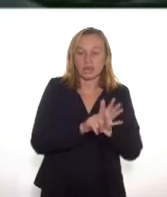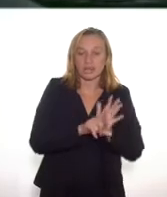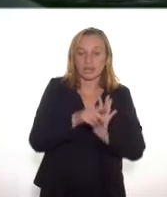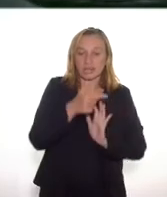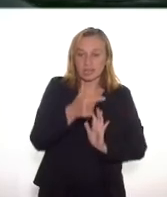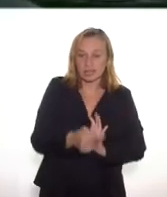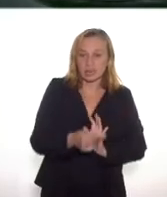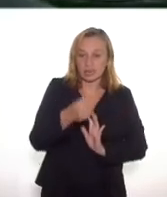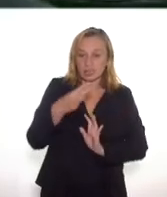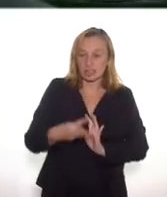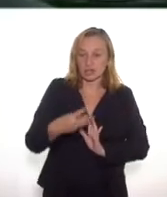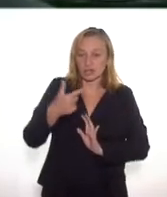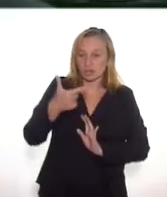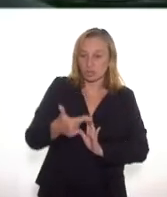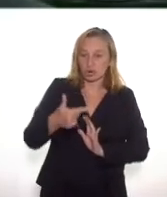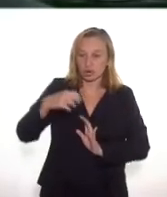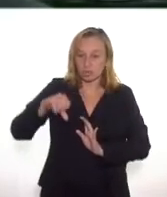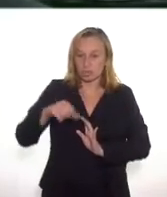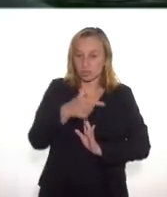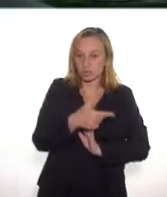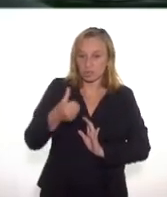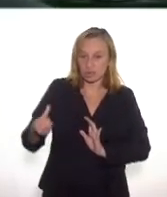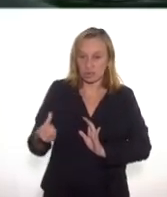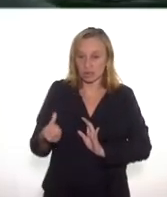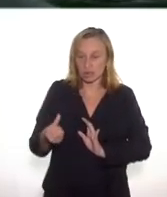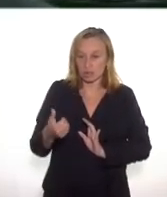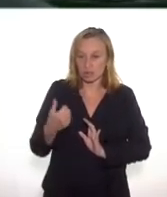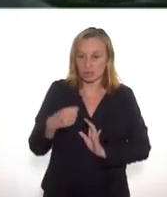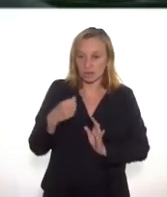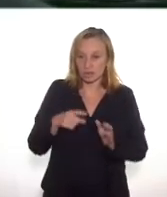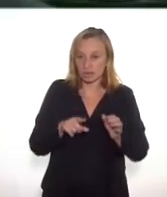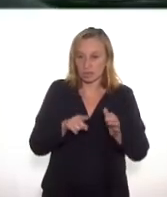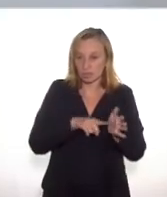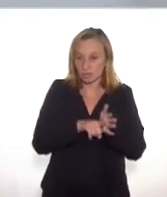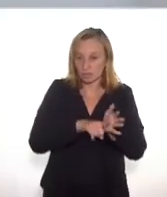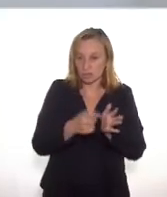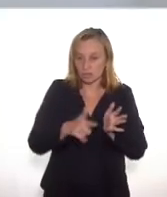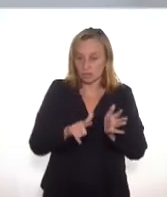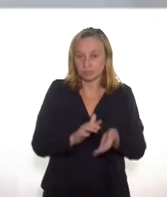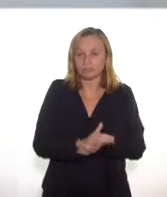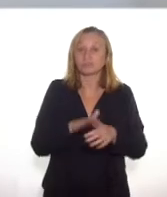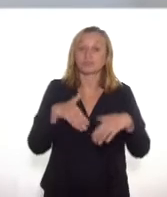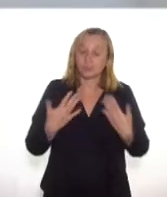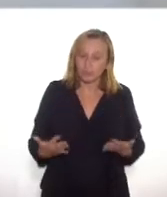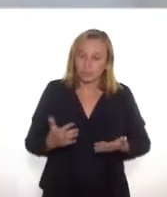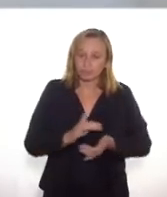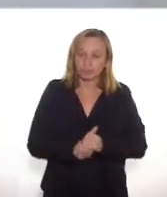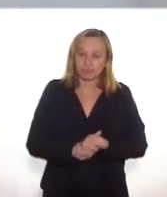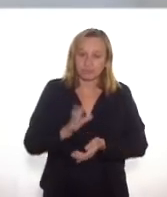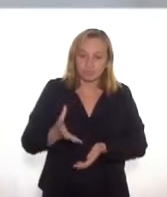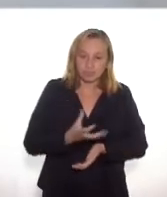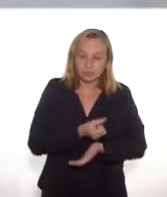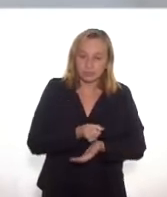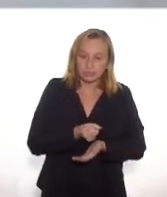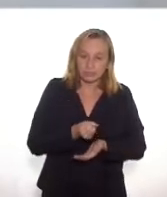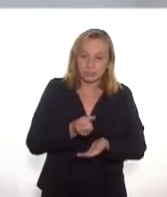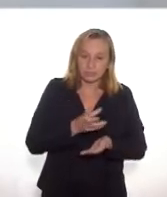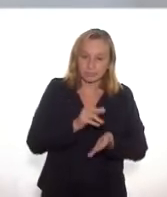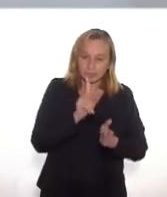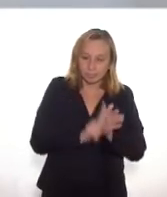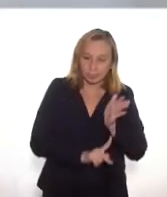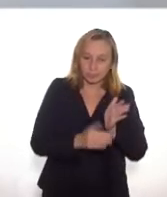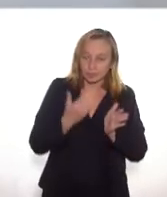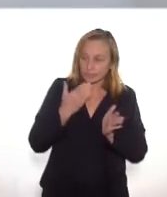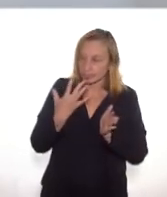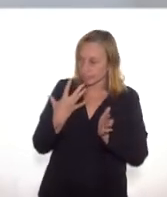de 16. Preciso reavaliar a CCJ. Então, para tentar salvar o projeto, a presidência defere